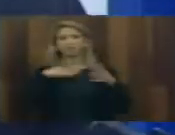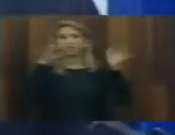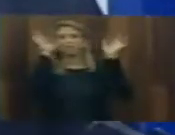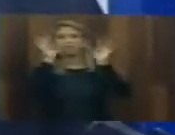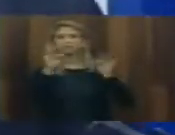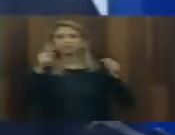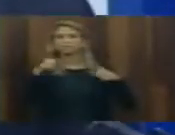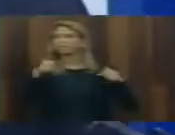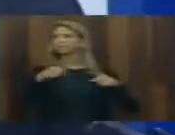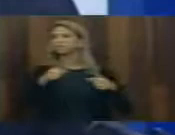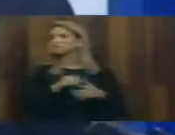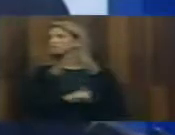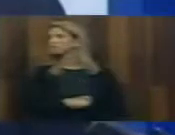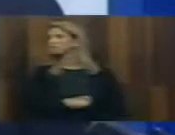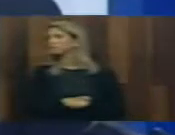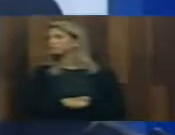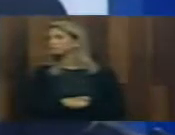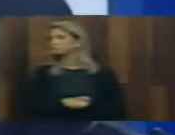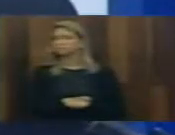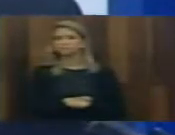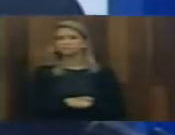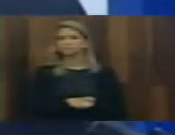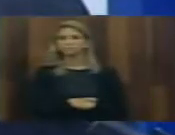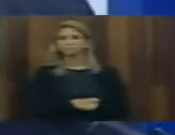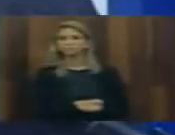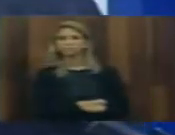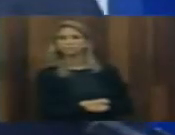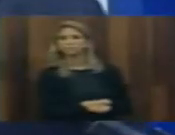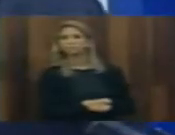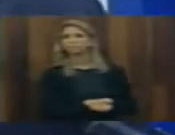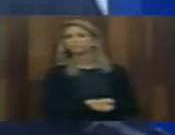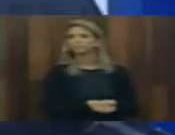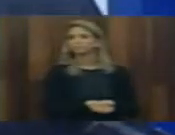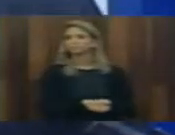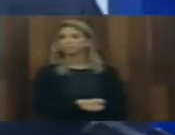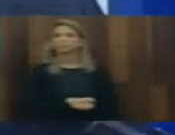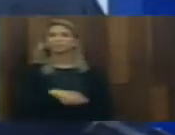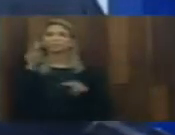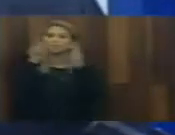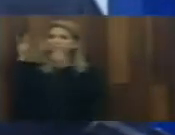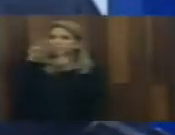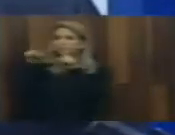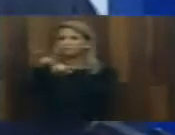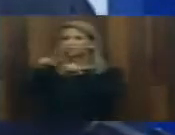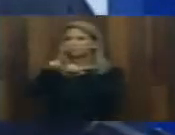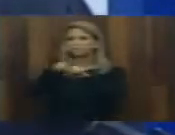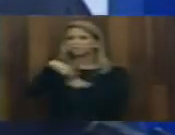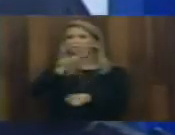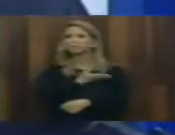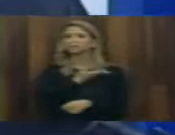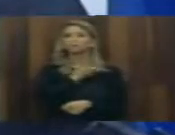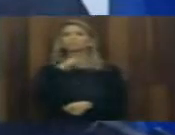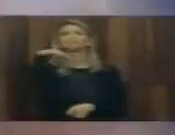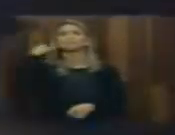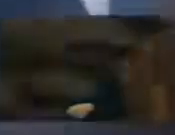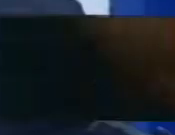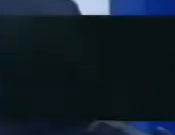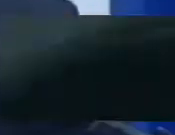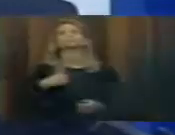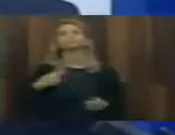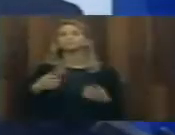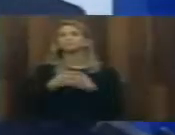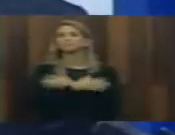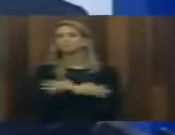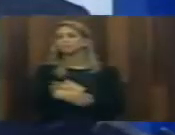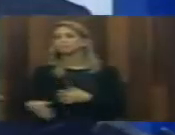aqui de vir nessa tribuna, de ver também os nobres vereadores pegando a causa que é